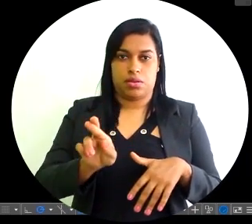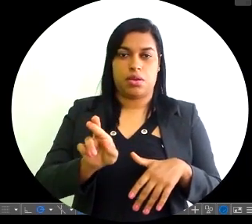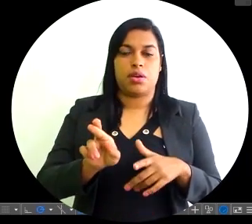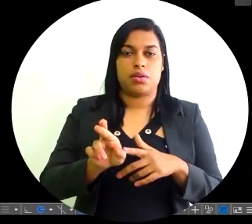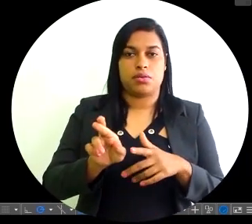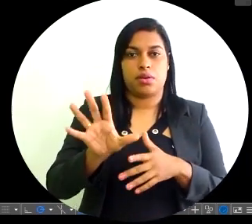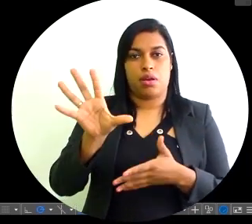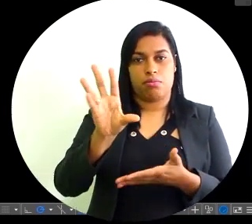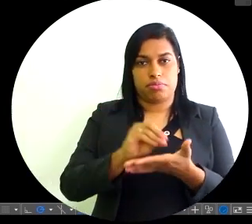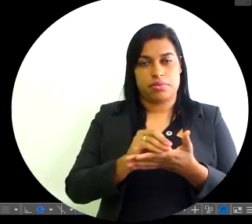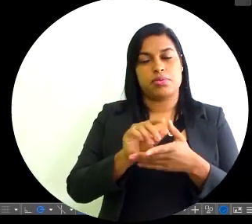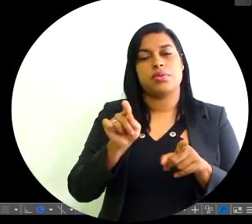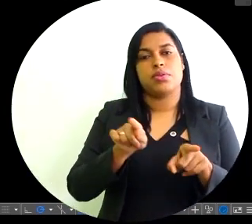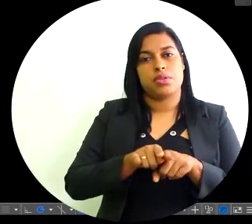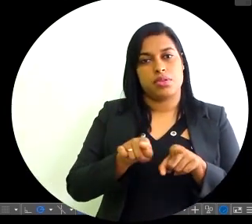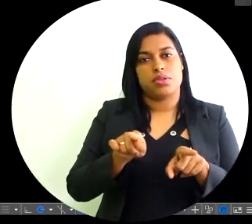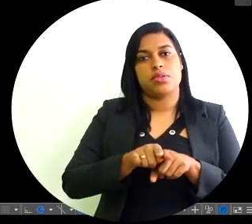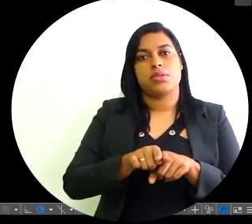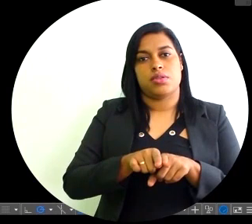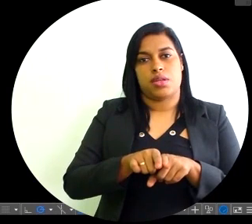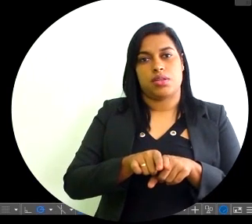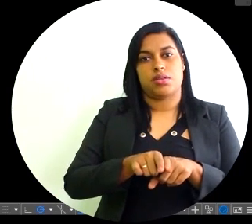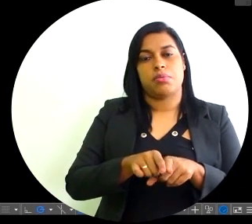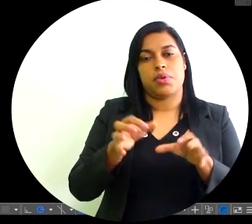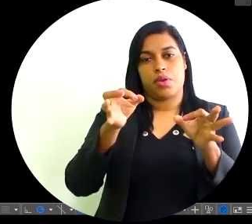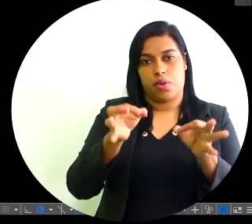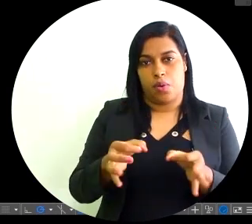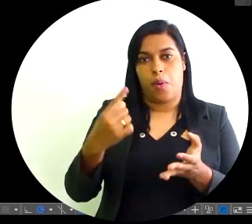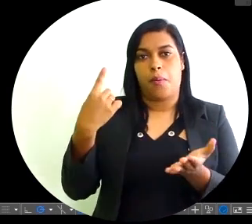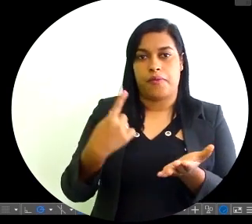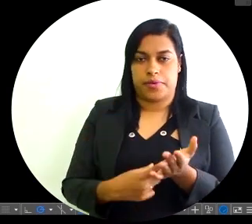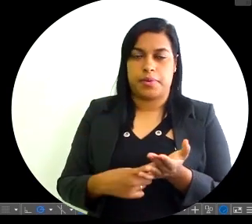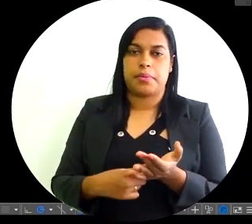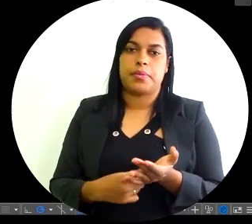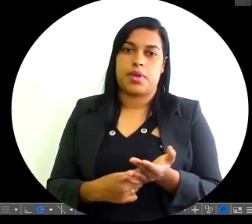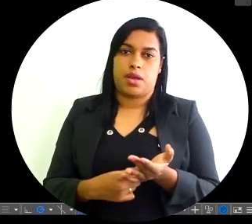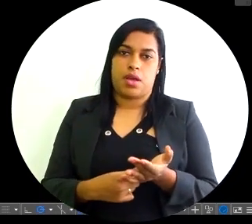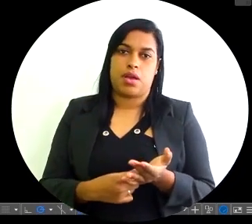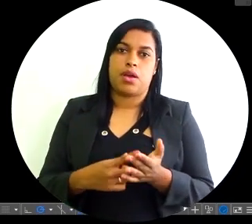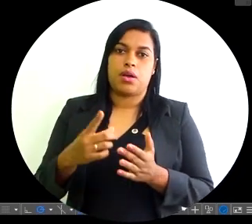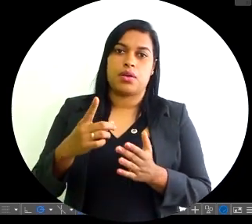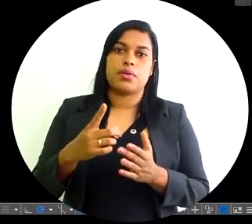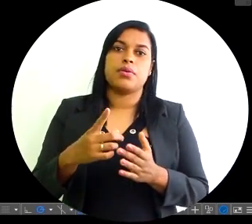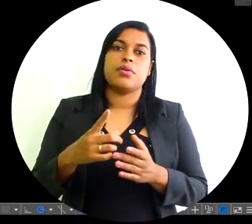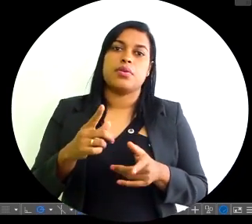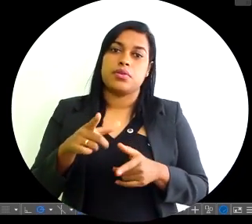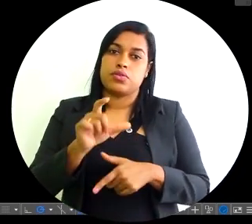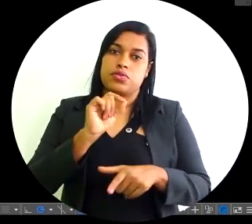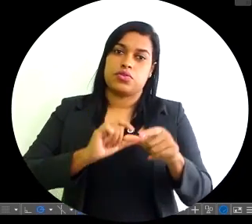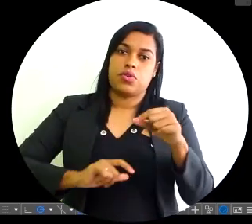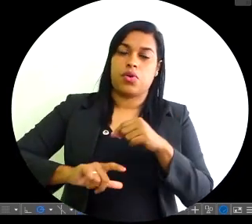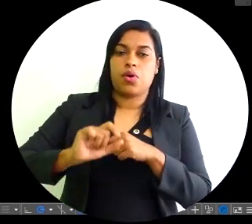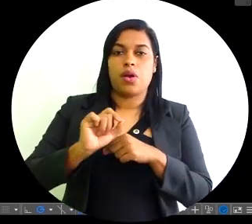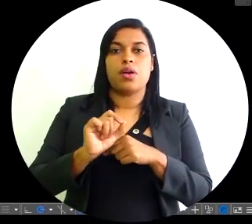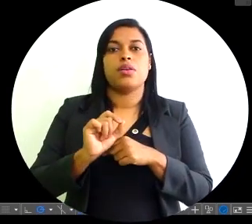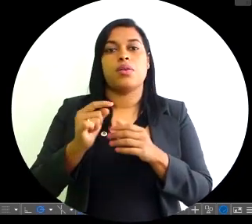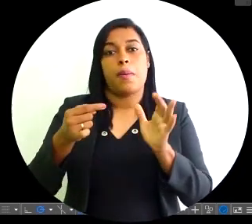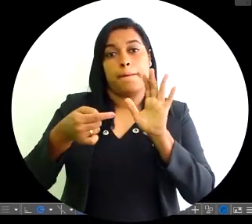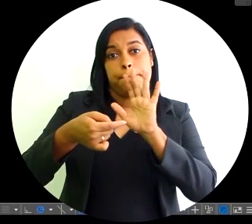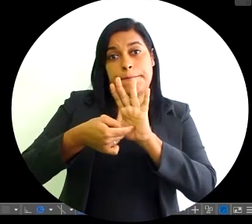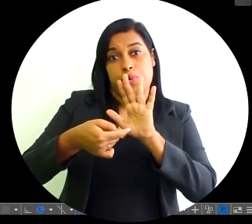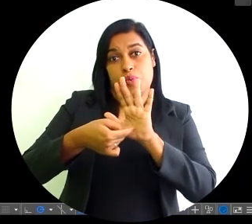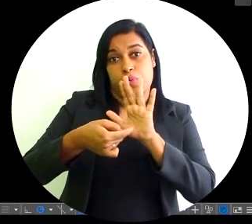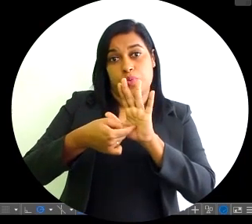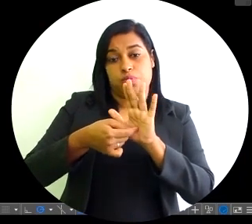Enter, de Move. Eu vou selecionar nesse caso o círculo, confirmar com o Enter ou botão direito do mouse, vou escolher